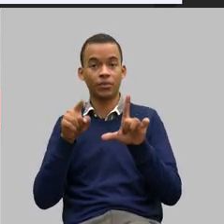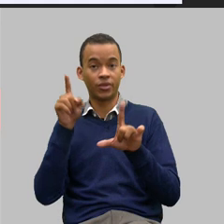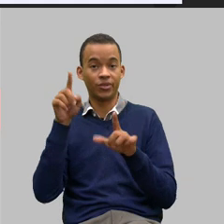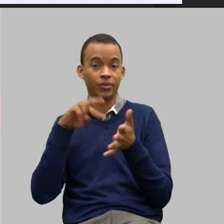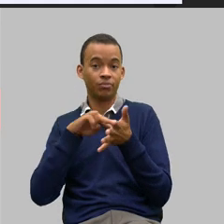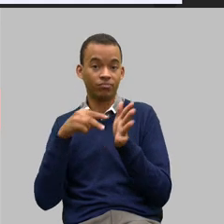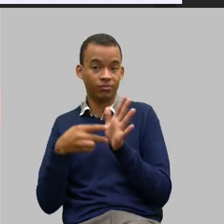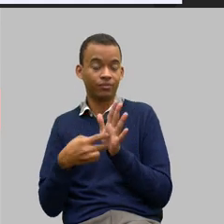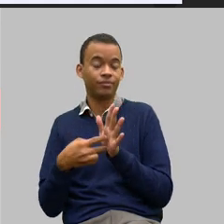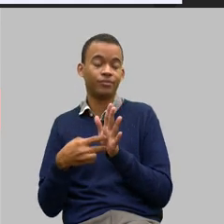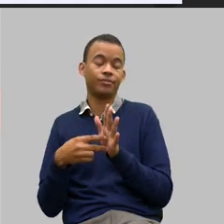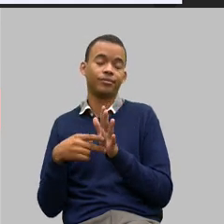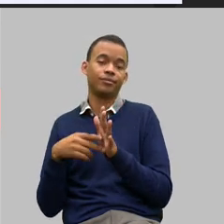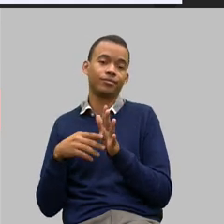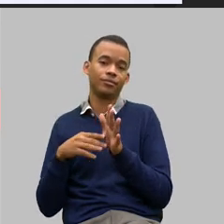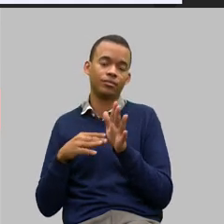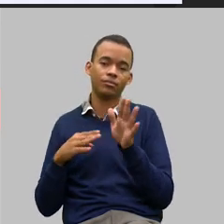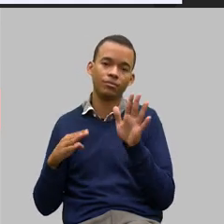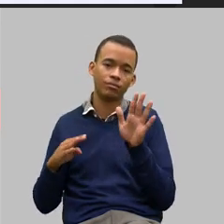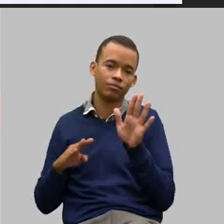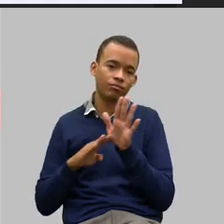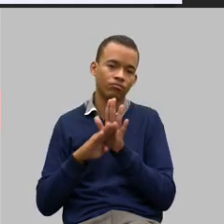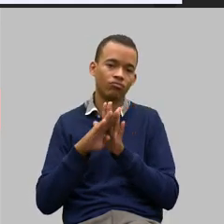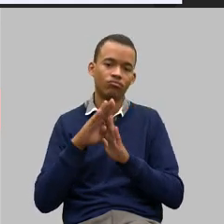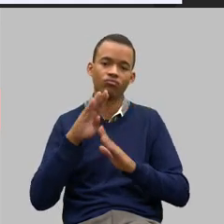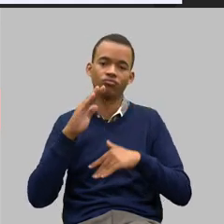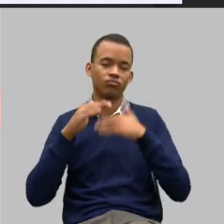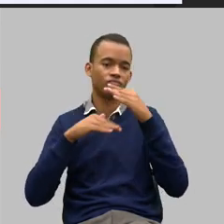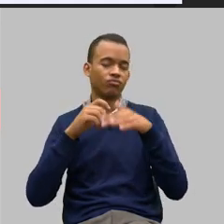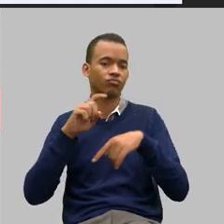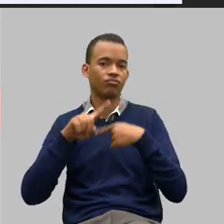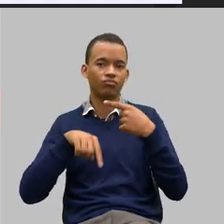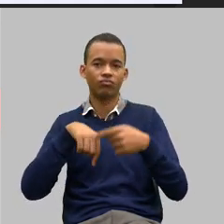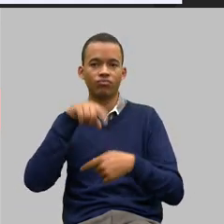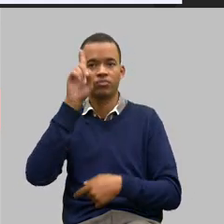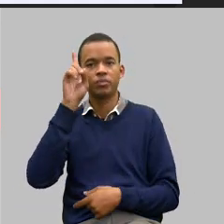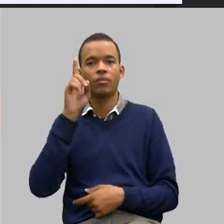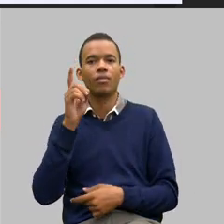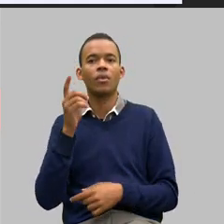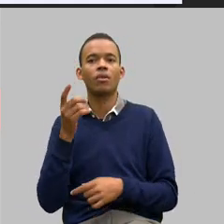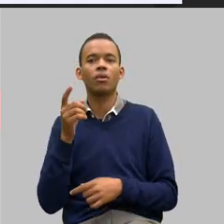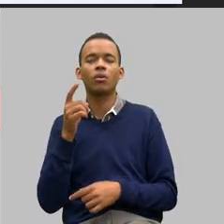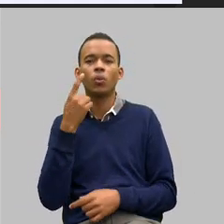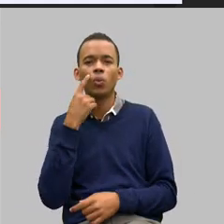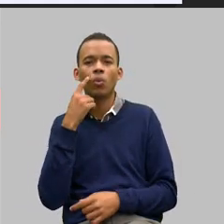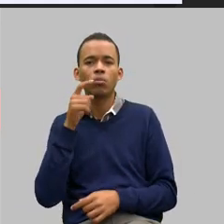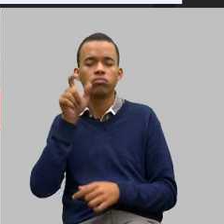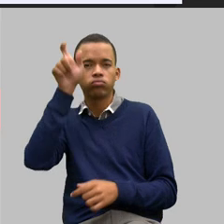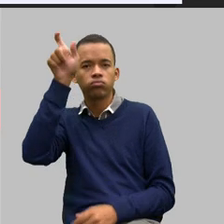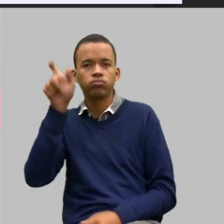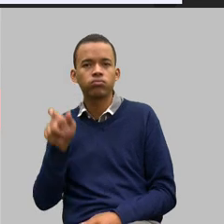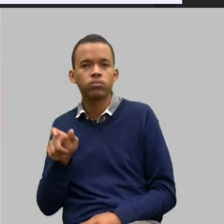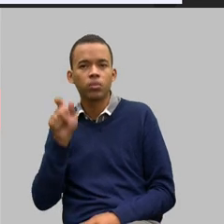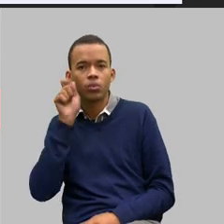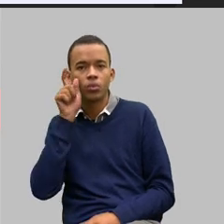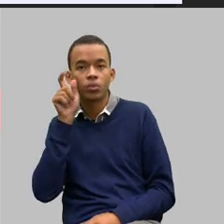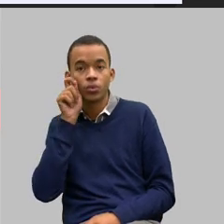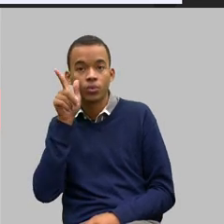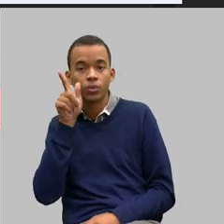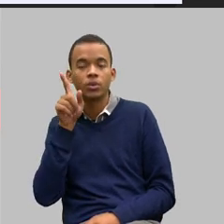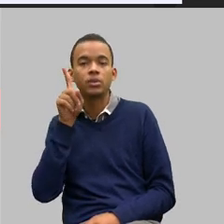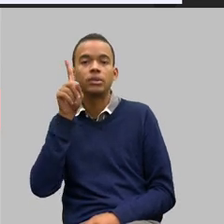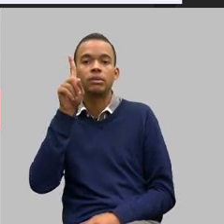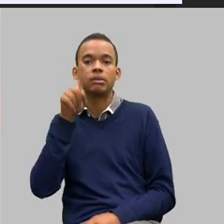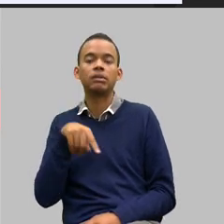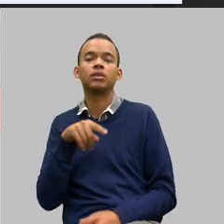investimentos baixos na última década a a coluna ali em azul né é a quantidade o percentual de rodovias